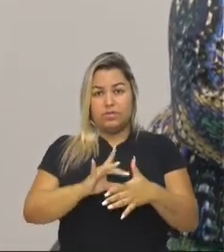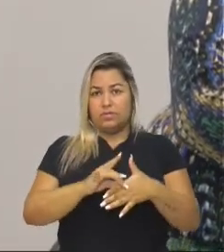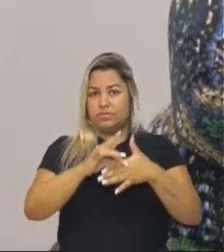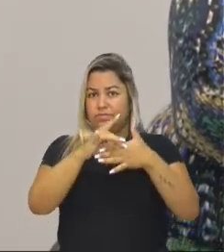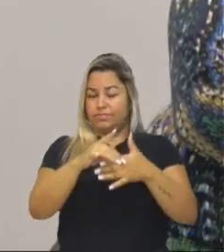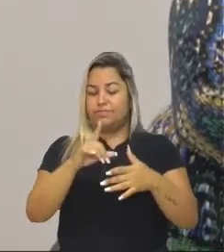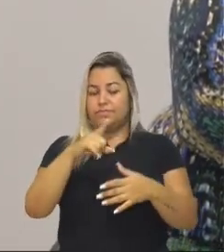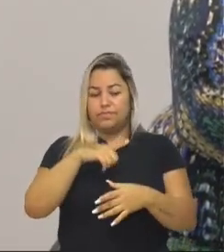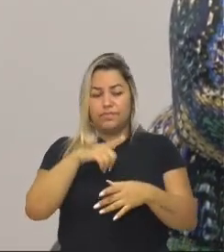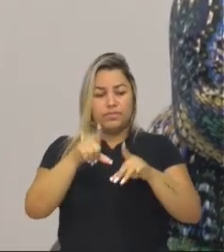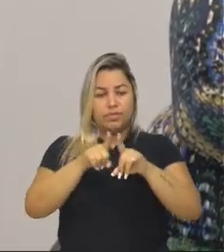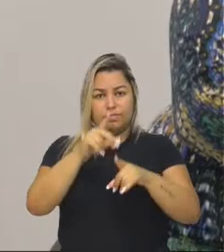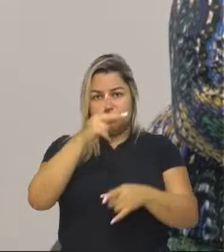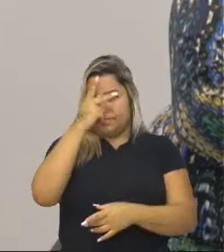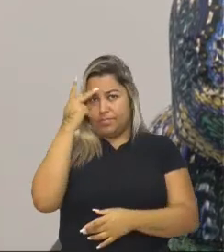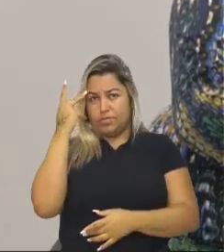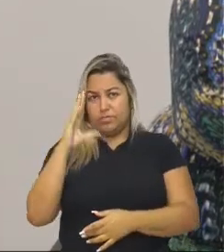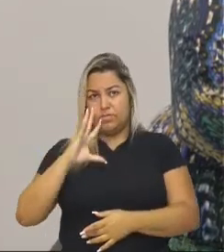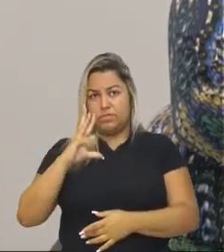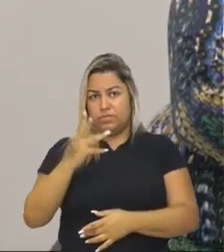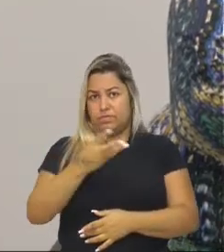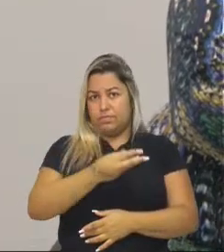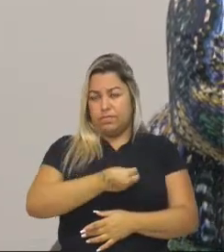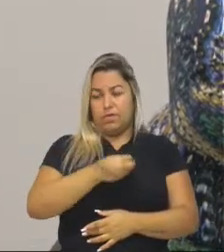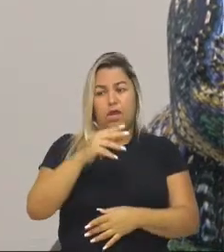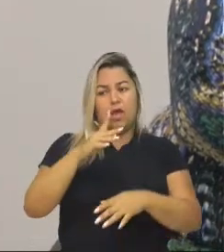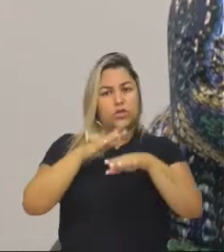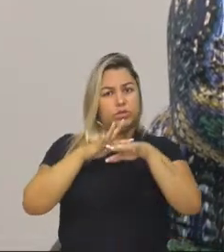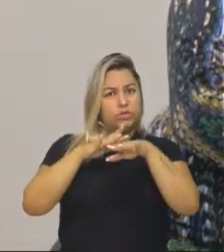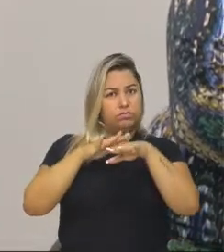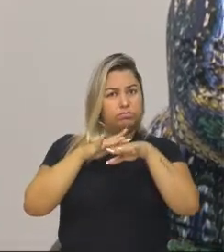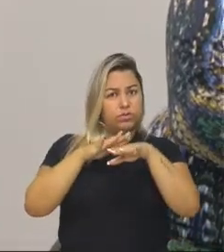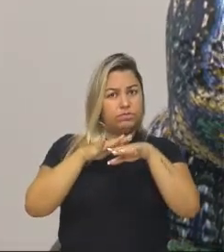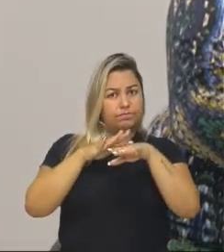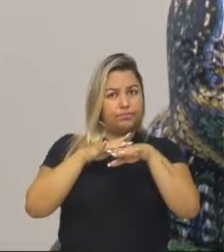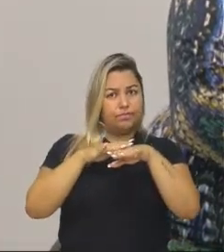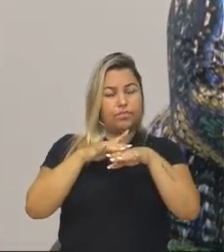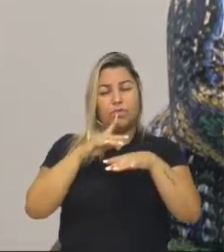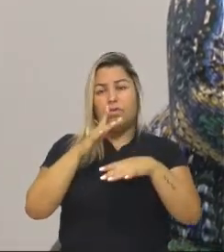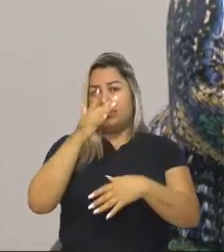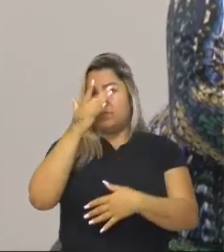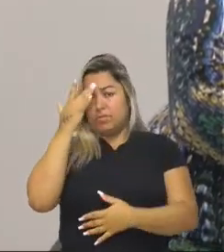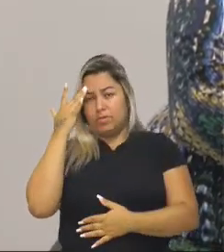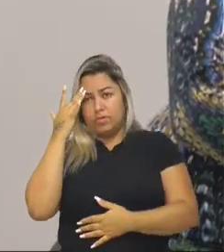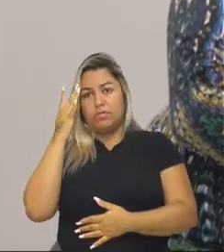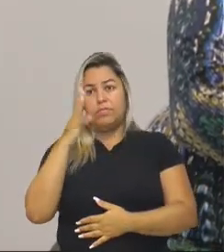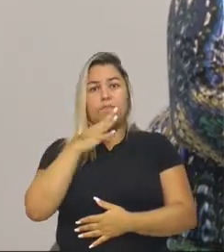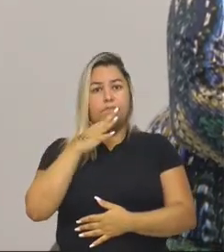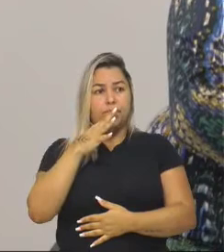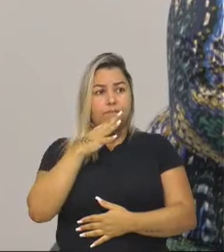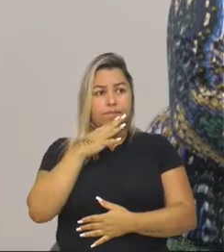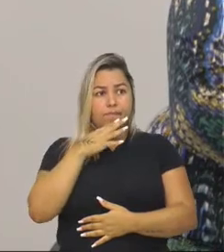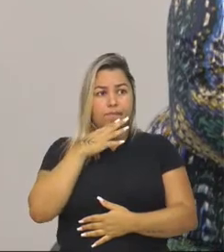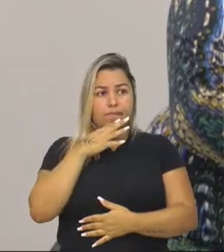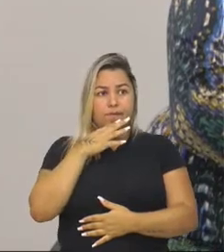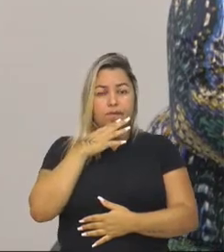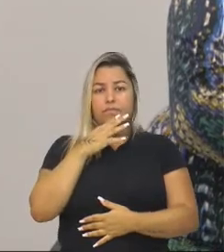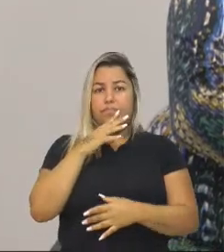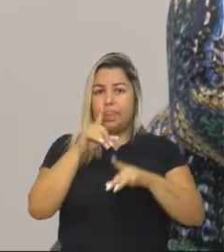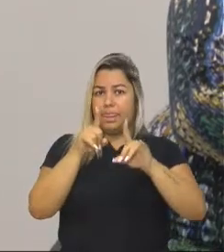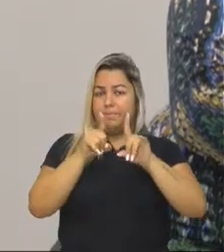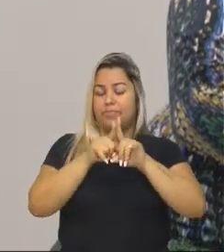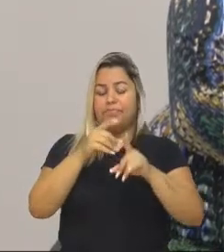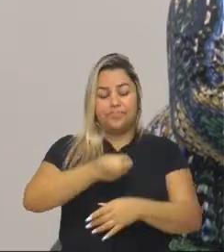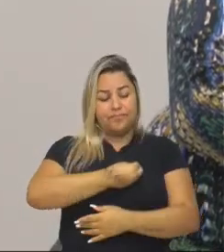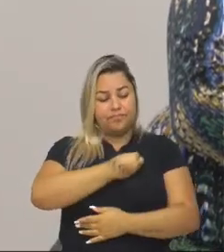ainda insistem que pessoas trans são da ordem da patologia, quem conhece qualquer pessoa trans é inevitável perceber de como a aposta na